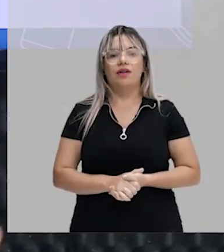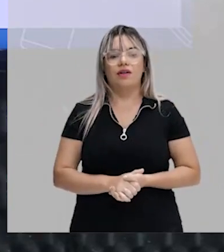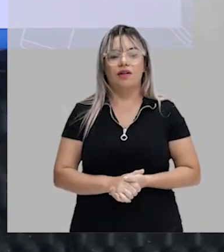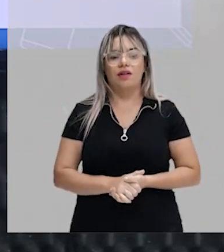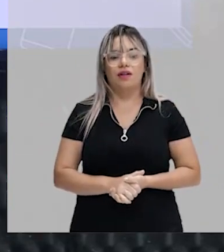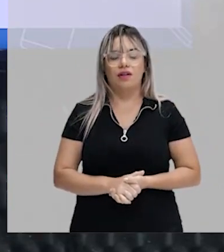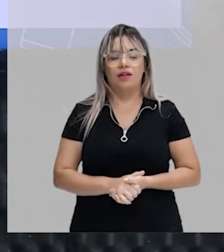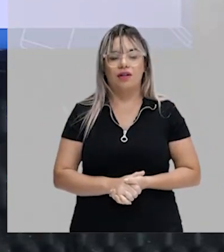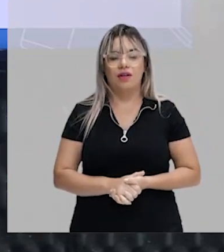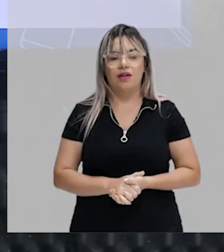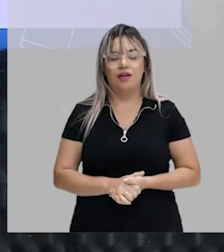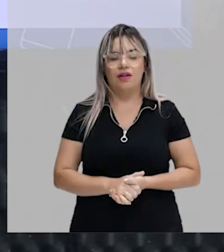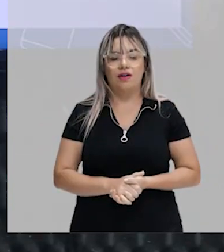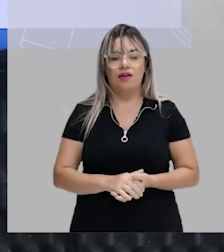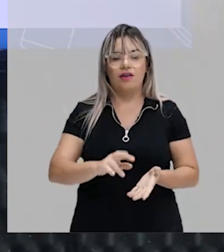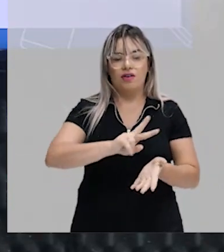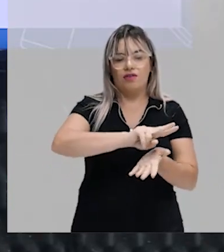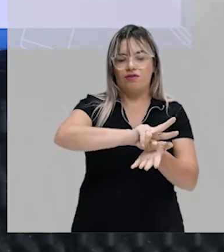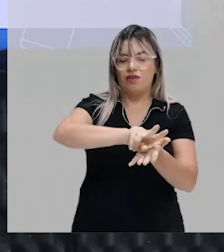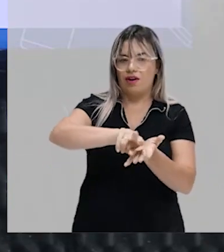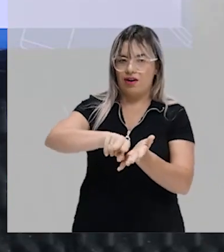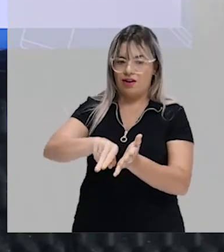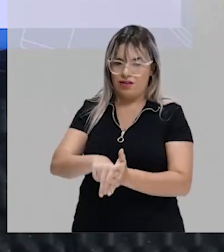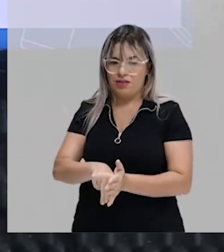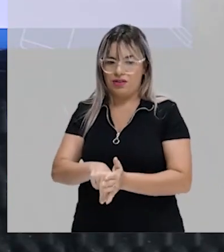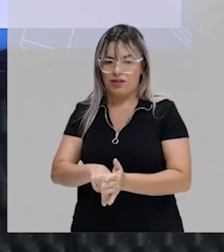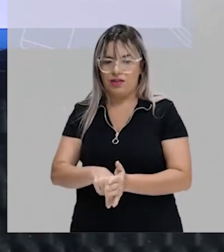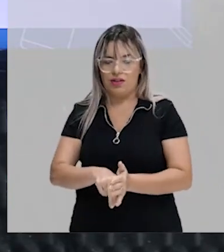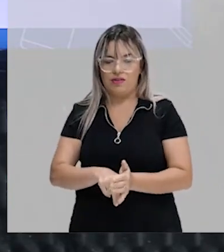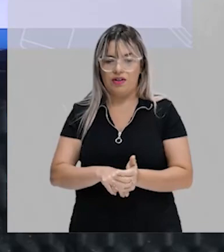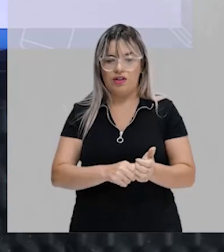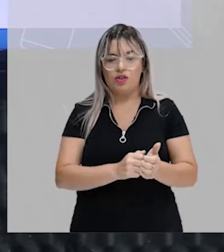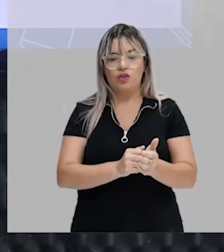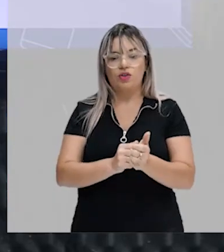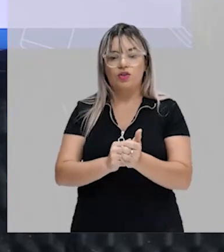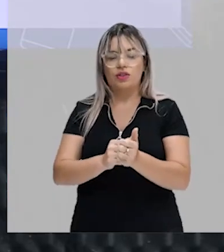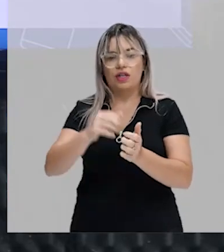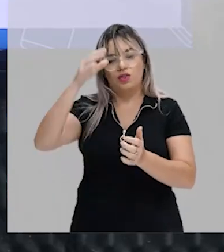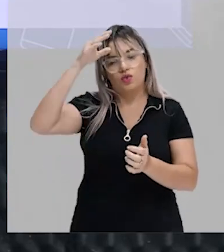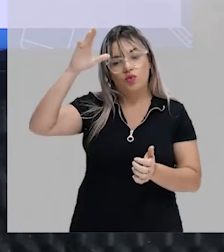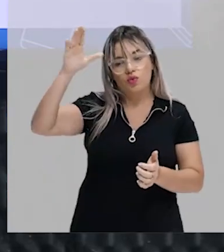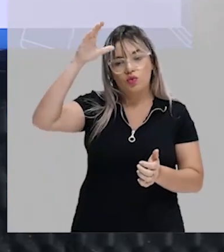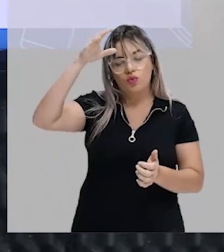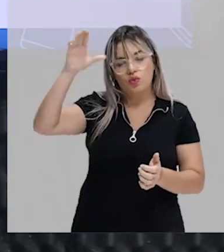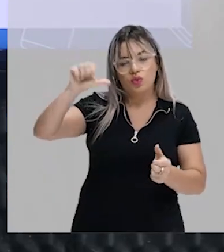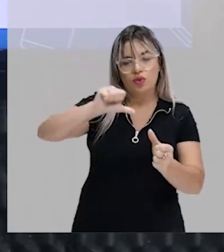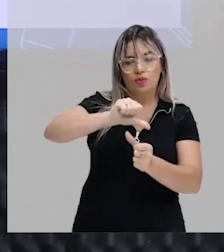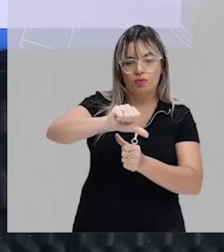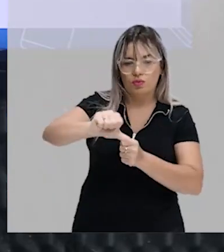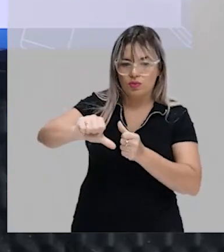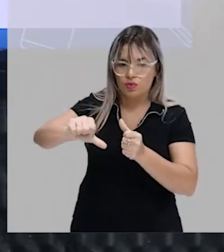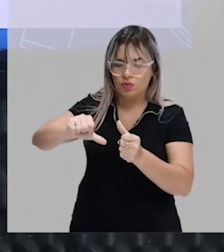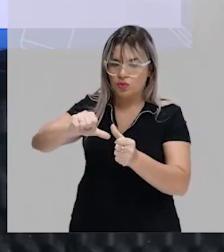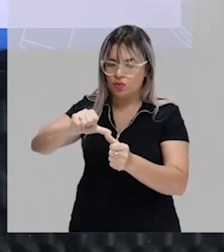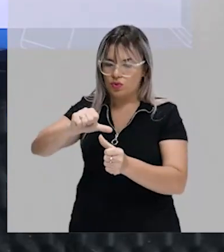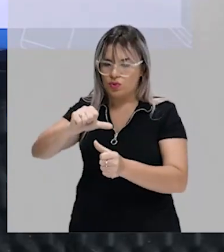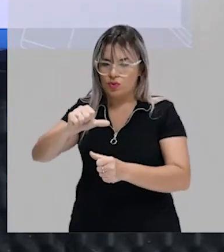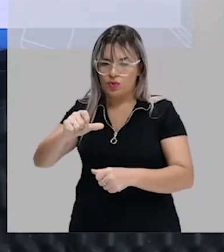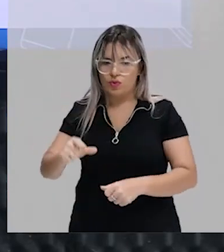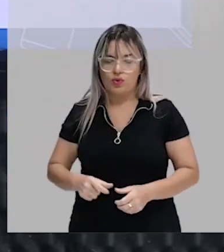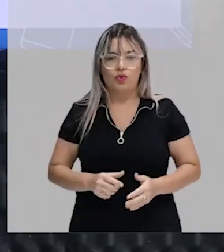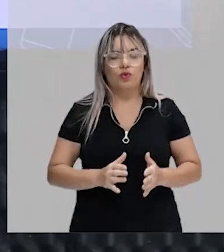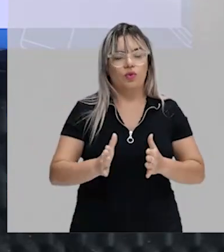mudanças culturais. A cultura muda, o tempo passa, as palavras vão surgindo novas palavras, outras caem em